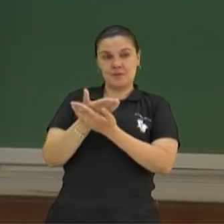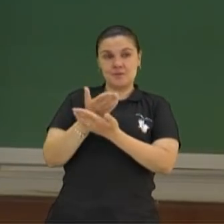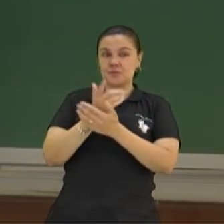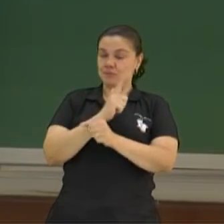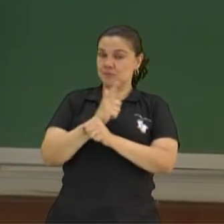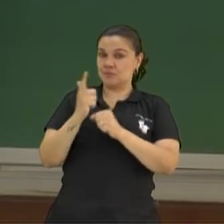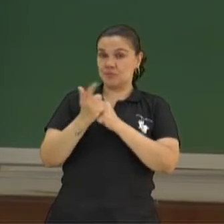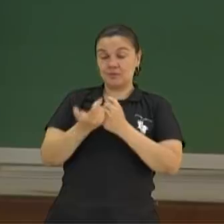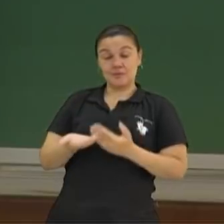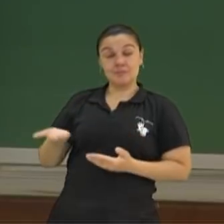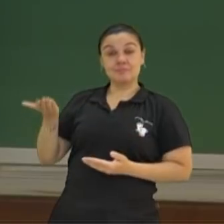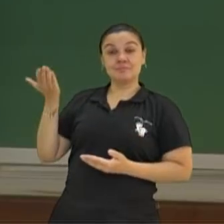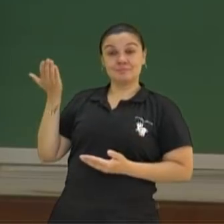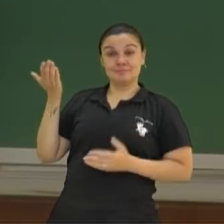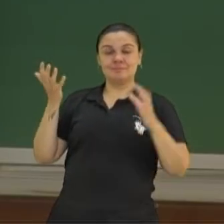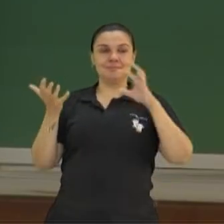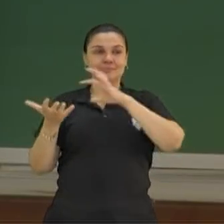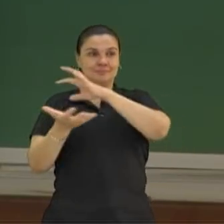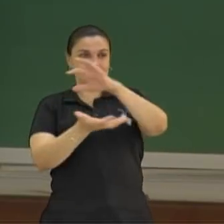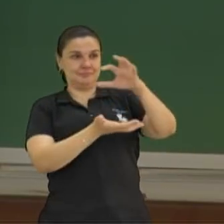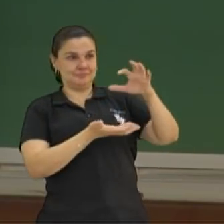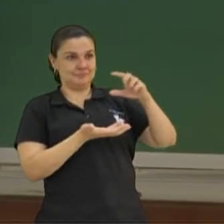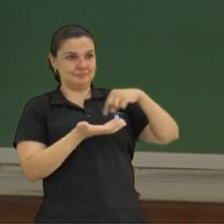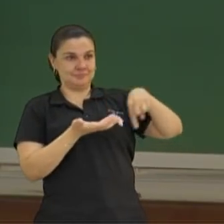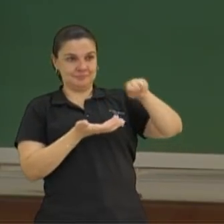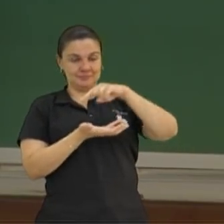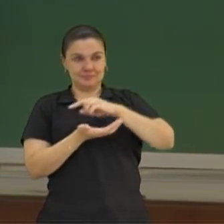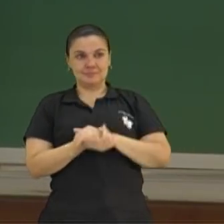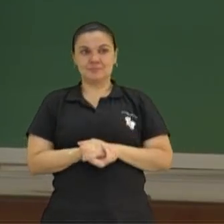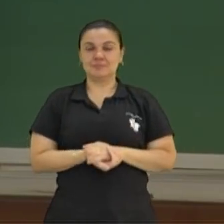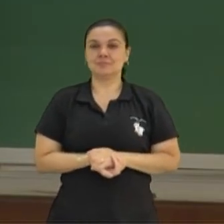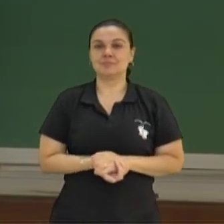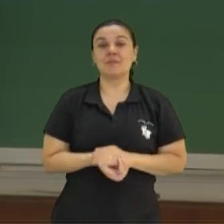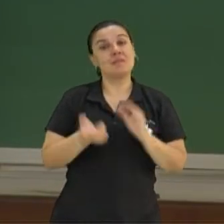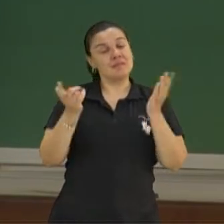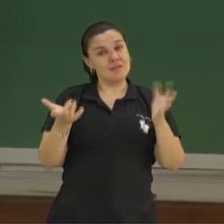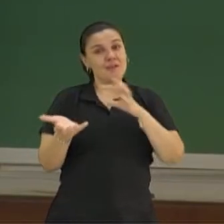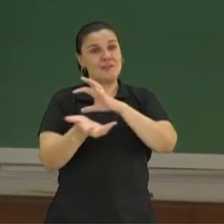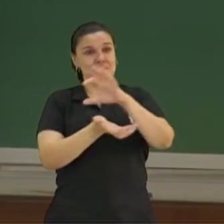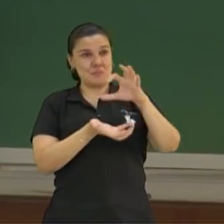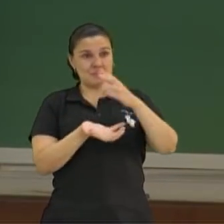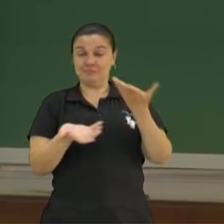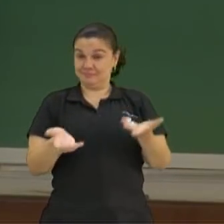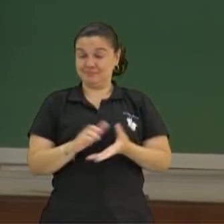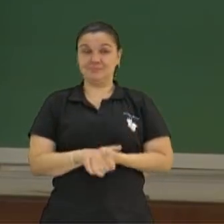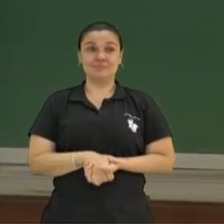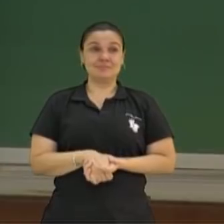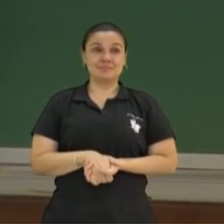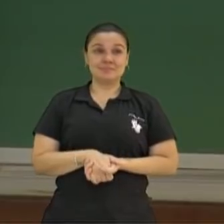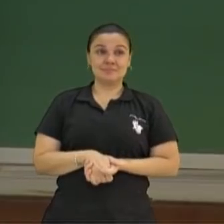geografia, conforme você pode visualizar aqui, é o espaço geográfico, que é o nosso planeta, nosso habitat. E aí nós vamos falar